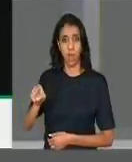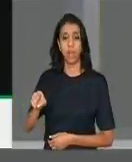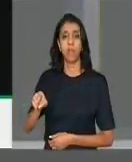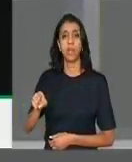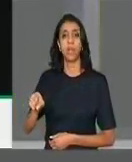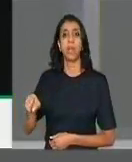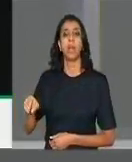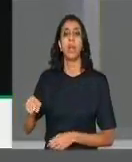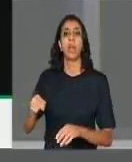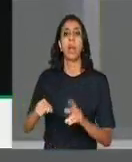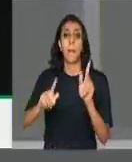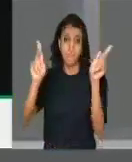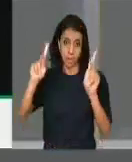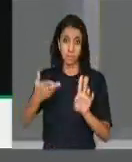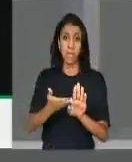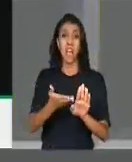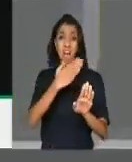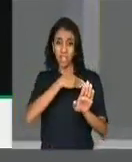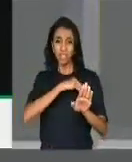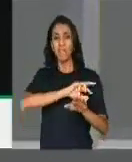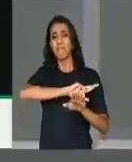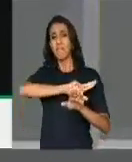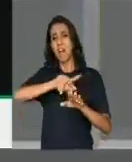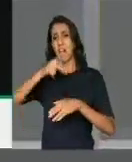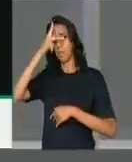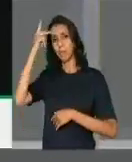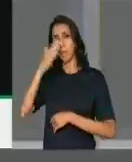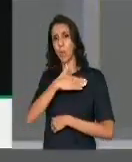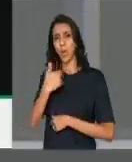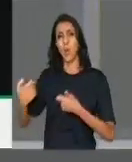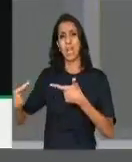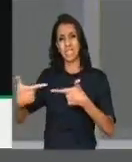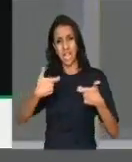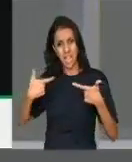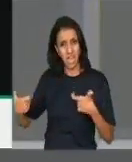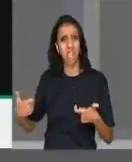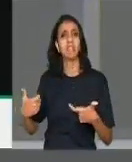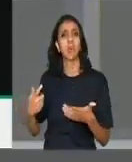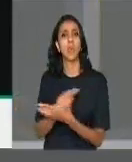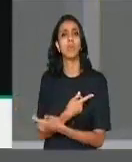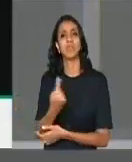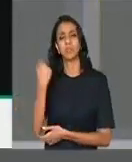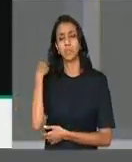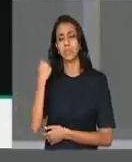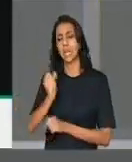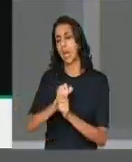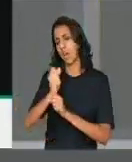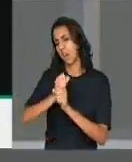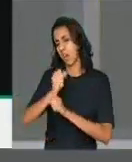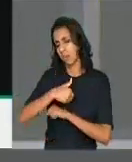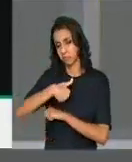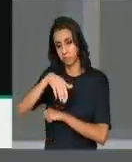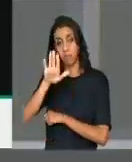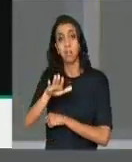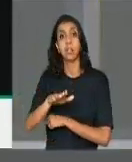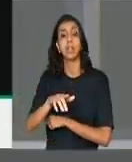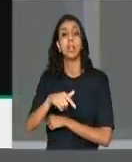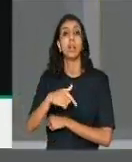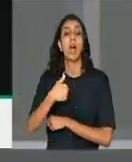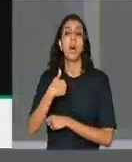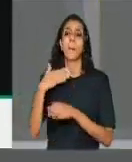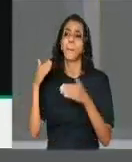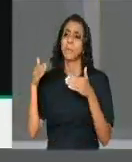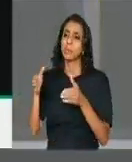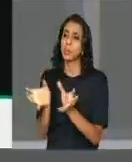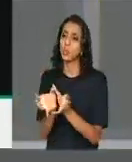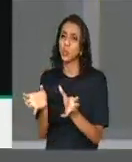quando milhares de salvadorenhos morreram na guerra civil que se estabeleceu lá por décadas, eu participava de um grupo